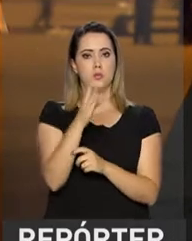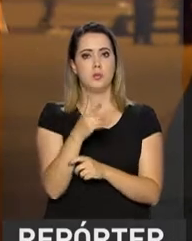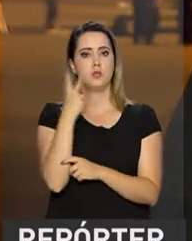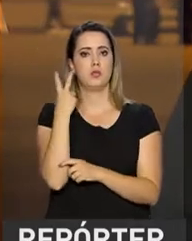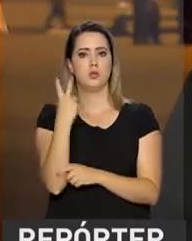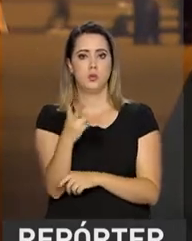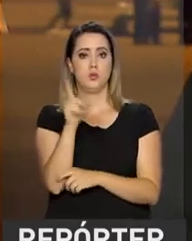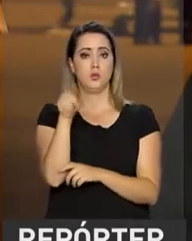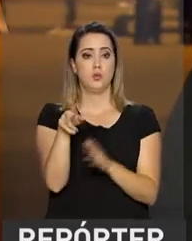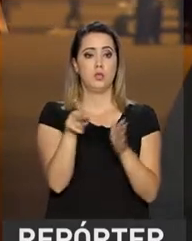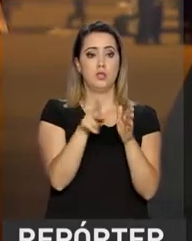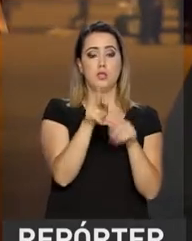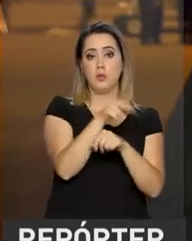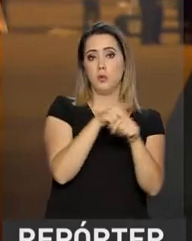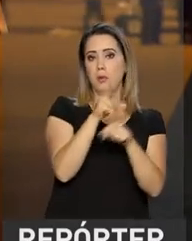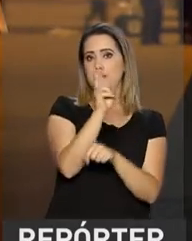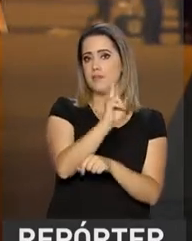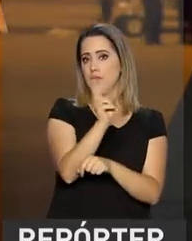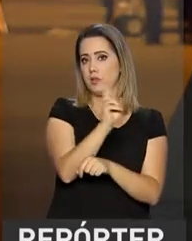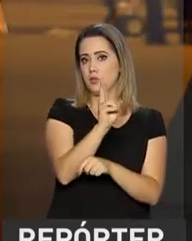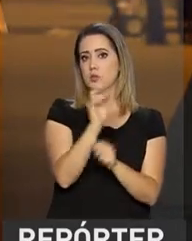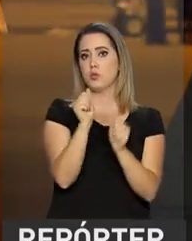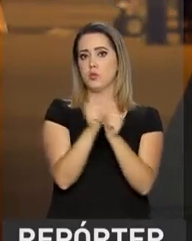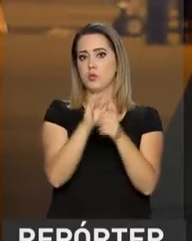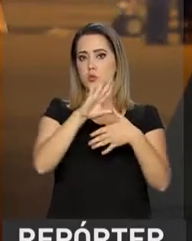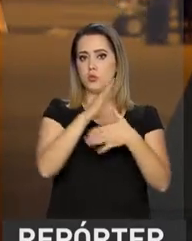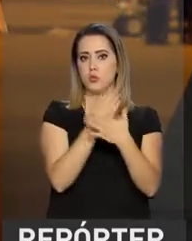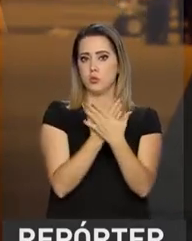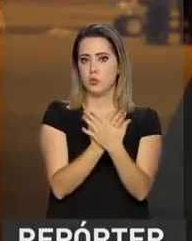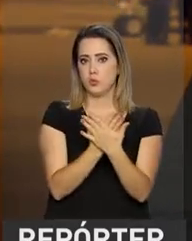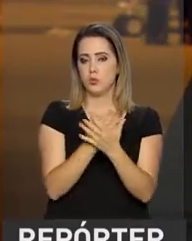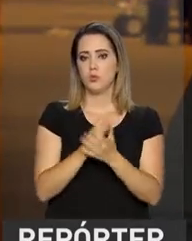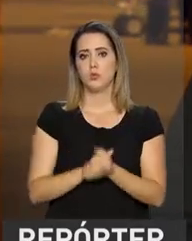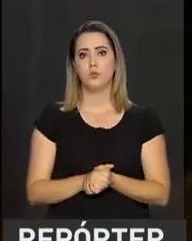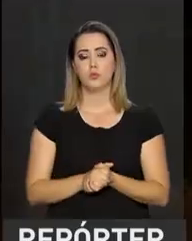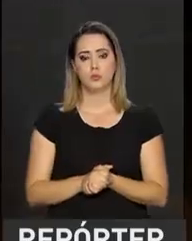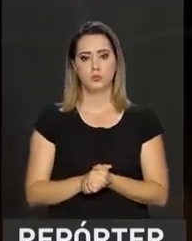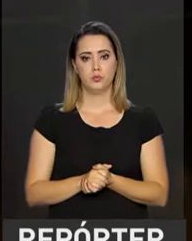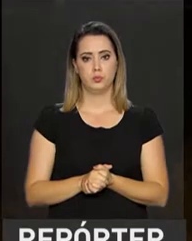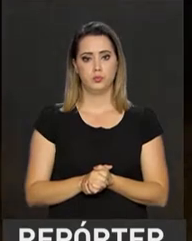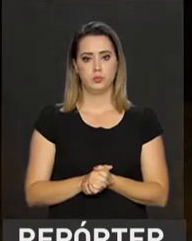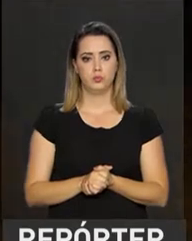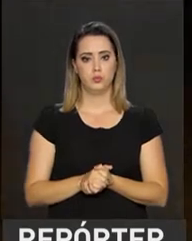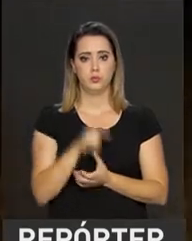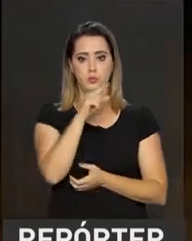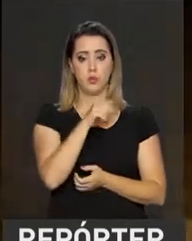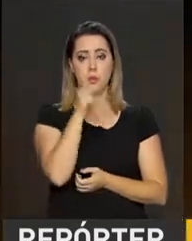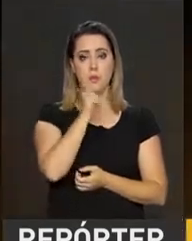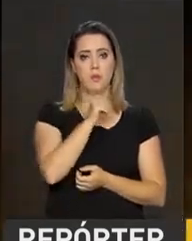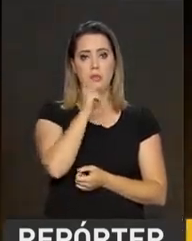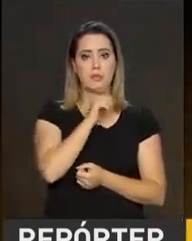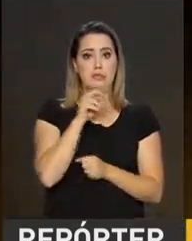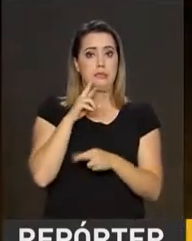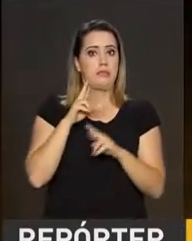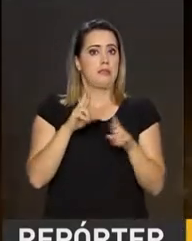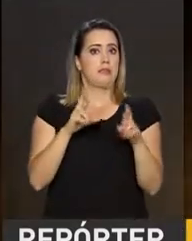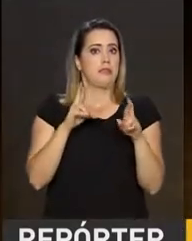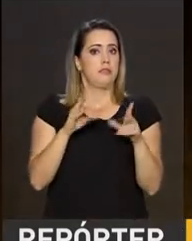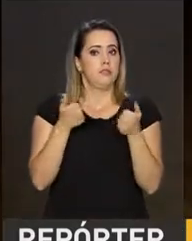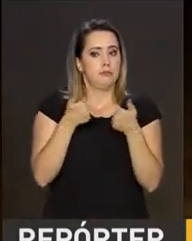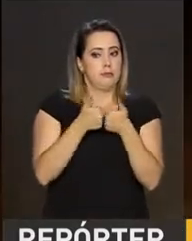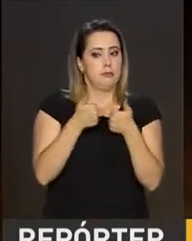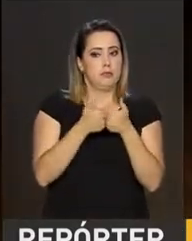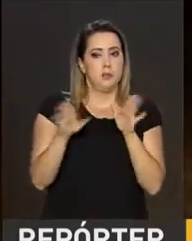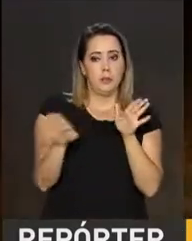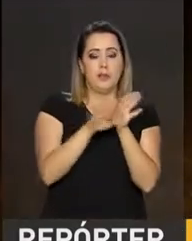são venezuelanos que fazem parte do acordo de cooperação do Mercosul. Patrícia aguardava do lado de fora da base aérea de